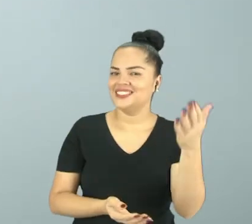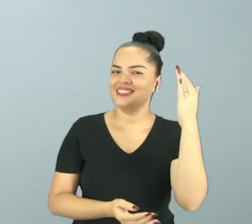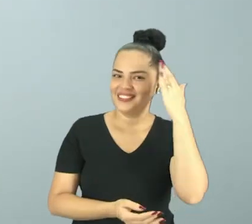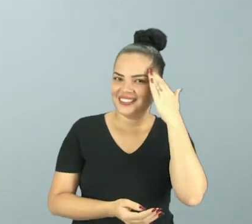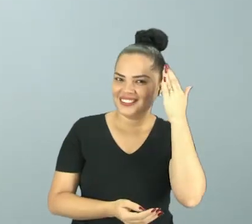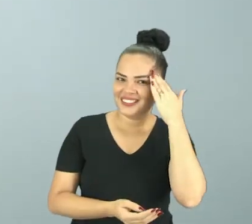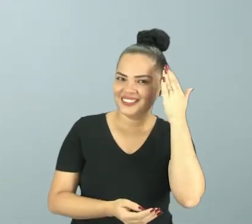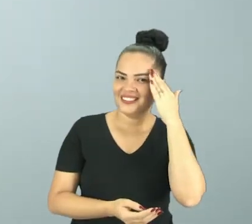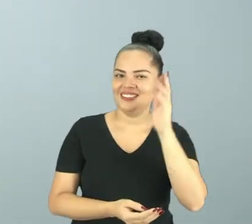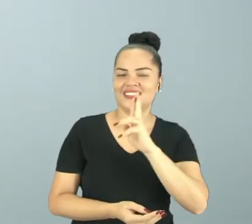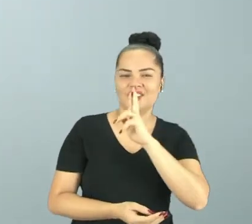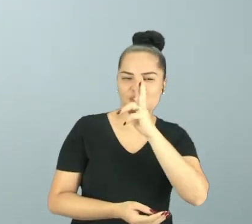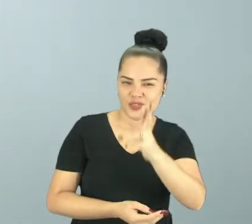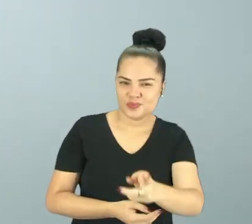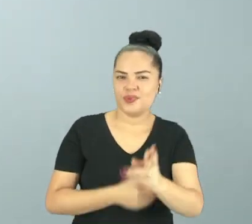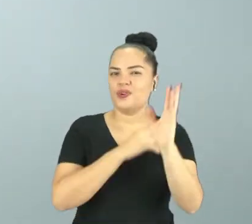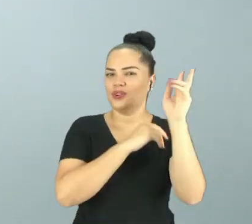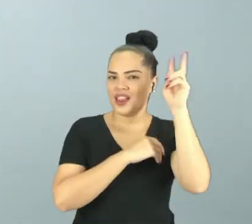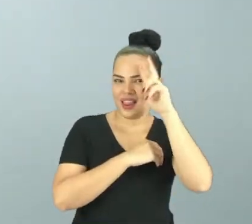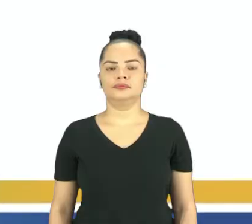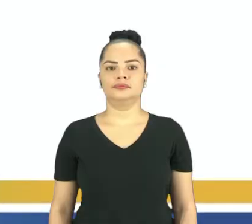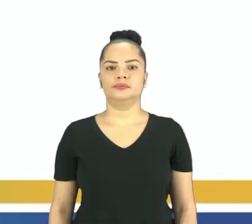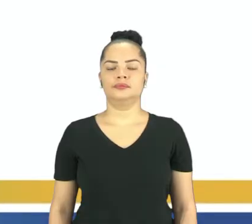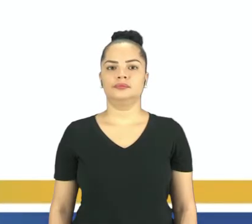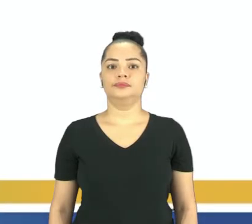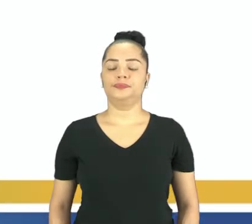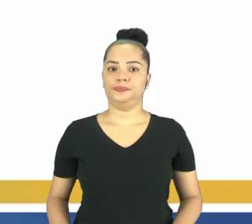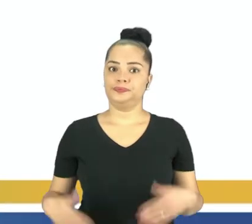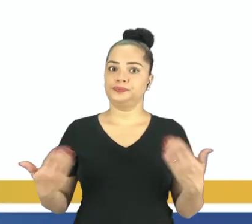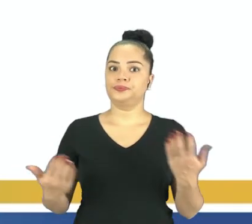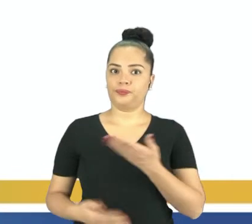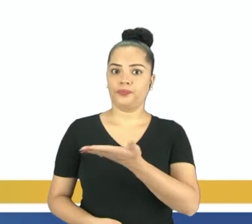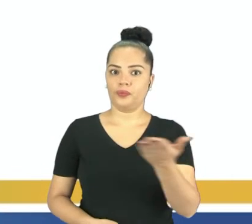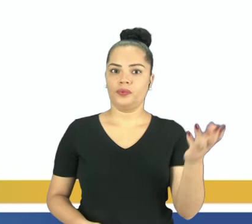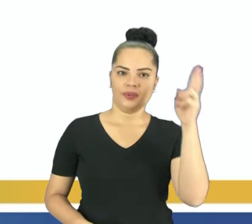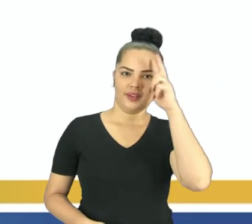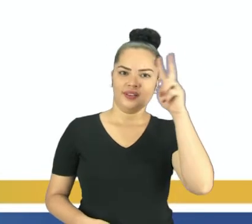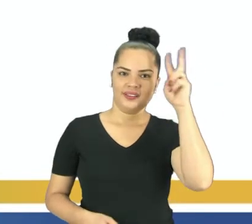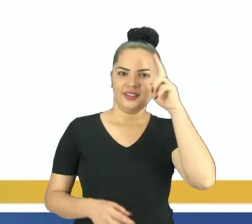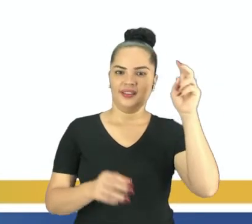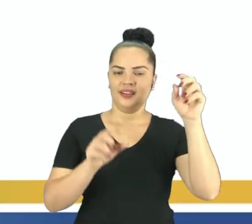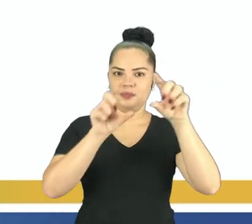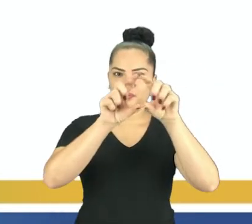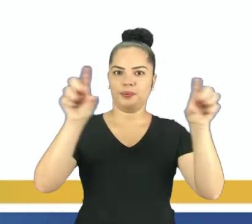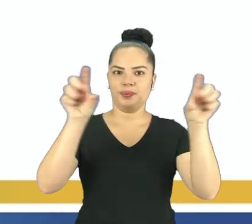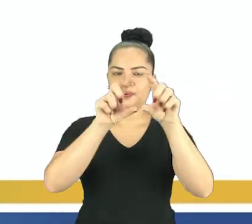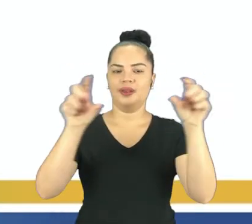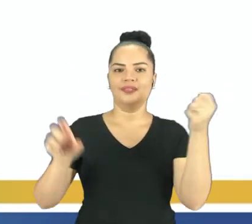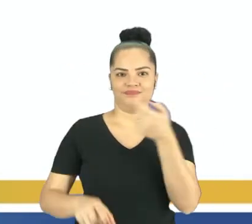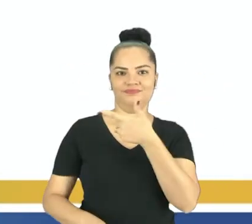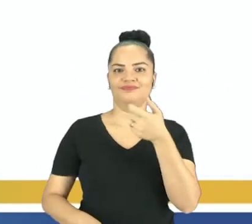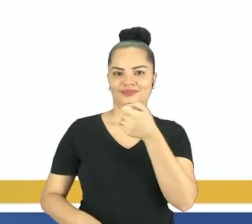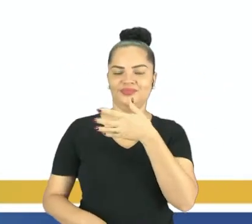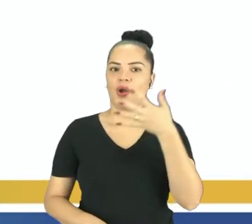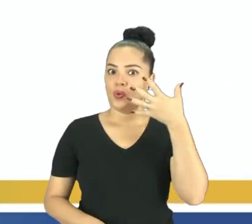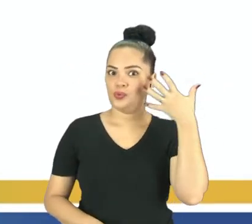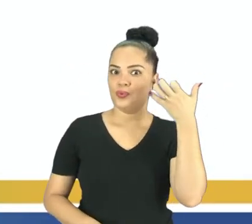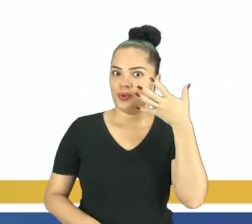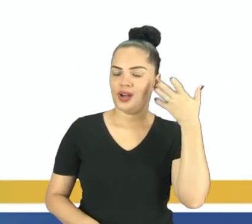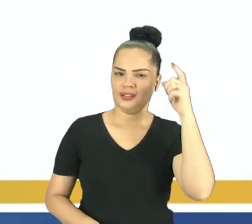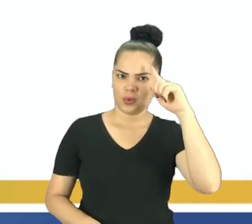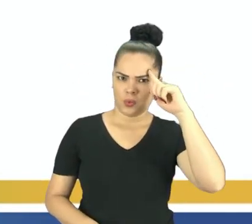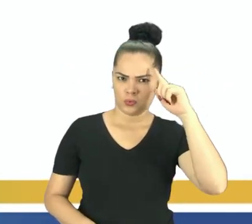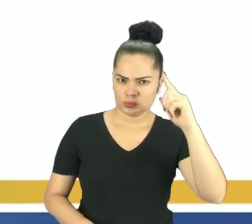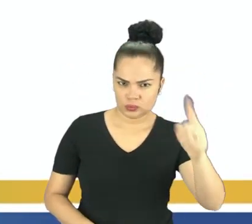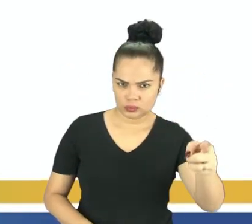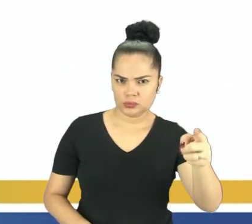exercício direitinho, tenham relembrado esse conteúdo, né? Vocês devem lembrar da tirinha que nós vimos aí do Garfield, né? Onde o dono dele dá